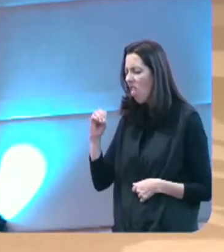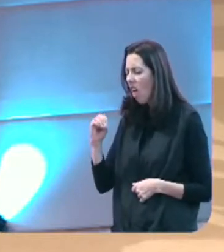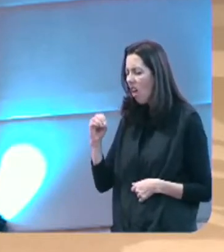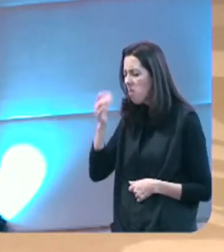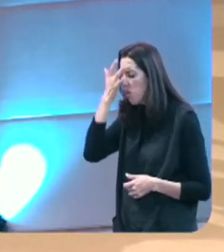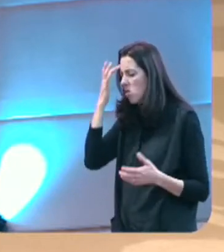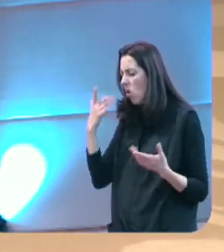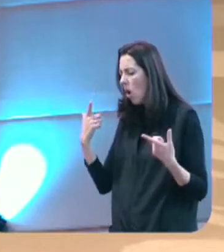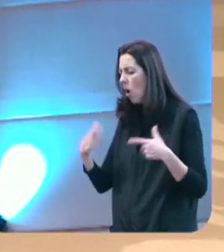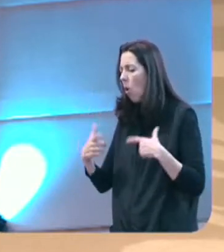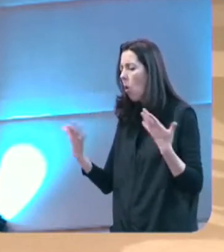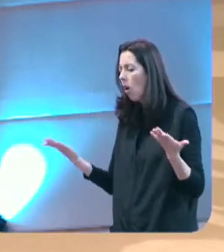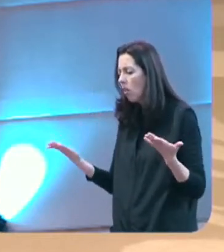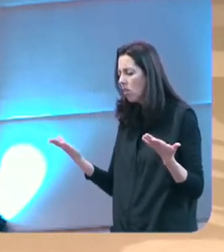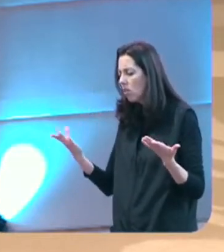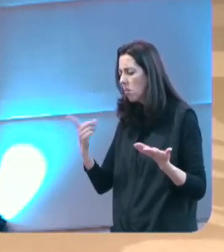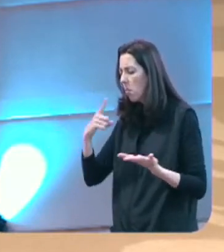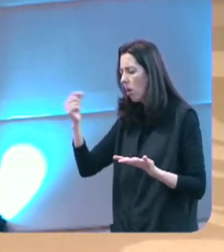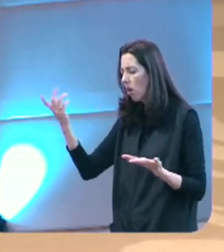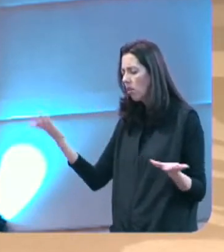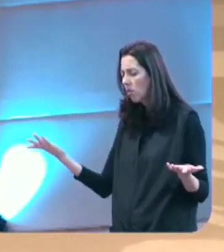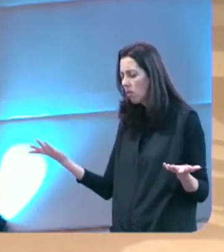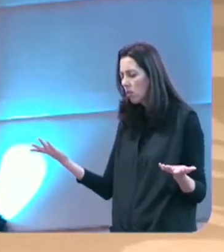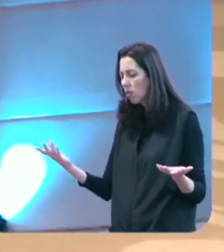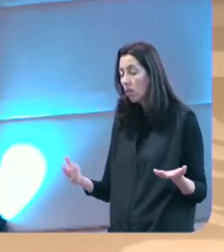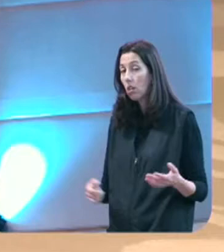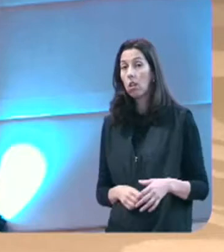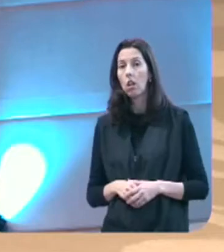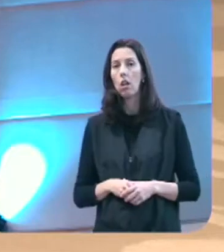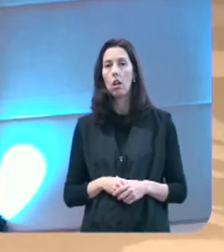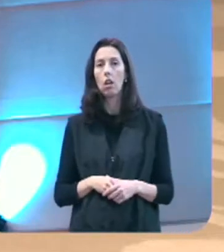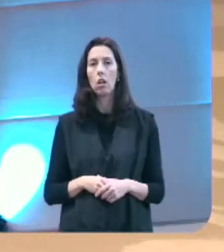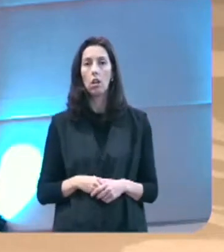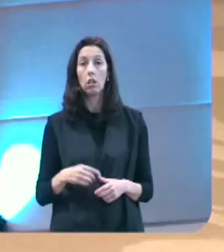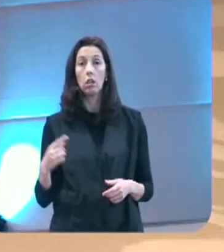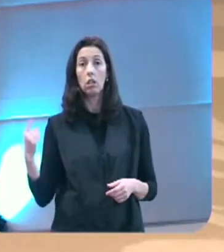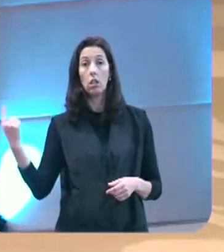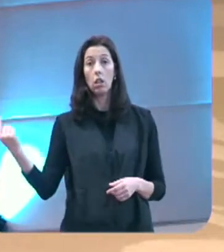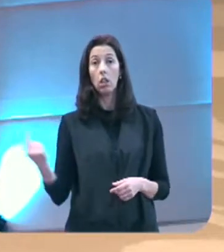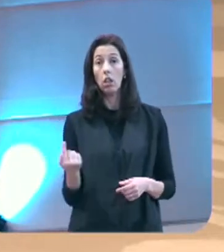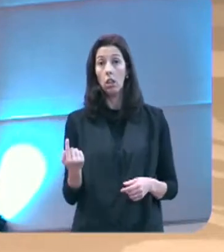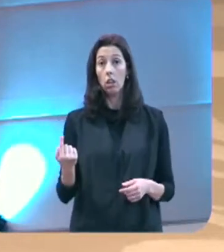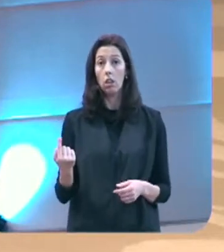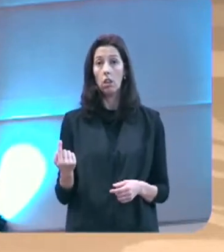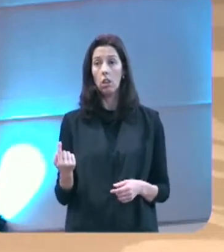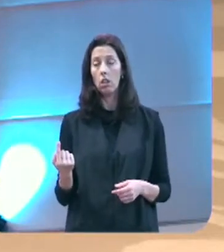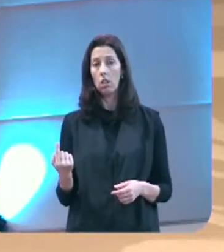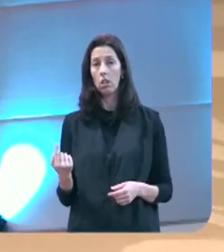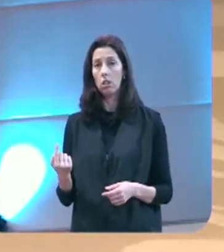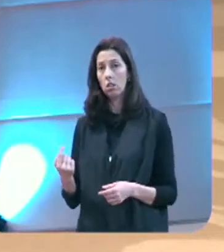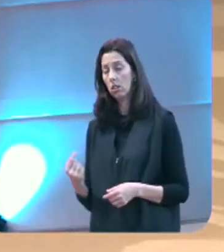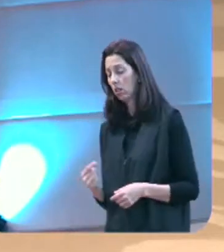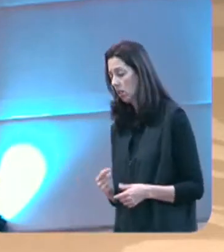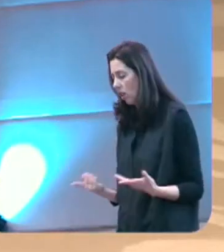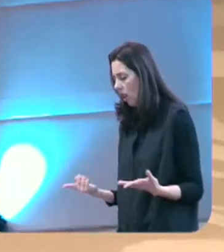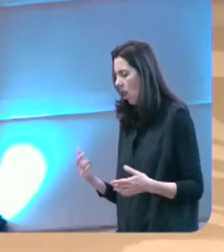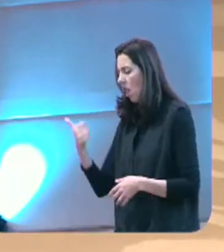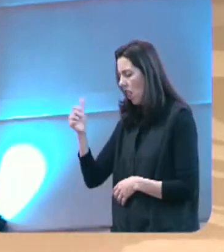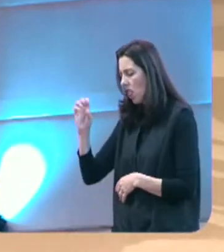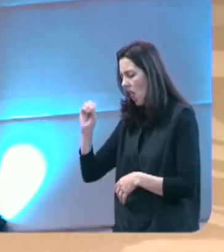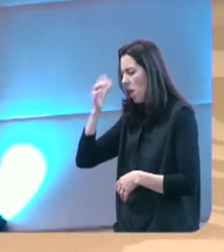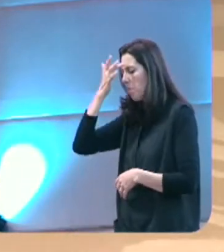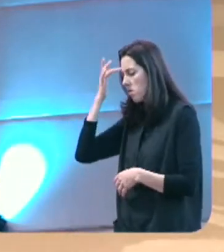eram 10? Quando aquele samaritano se aproximou, Jesus perguntou, olha, não eram 10 os que foram curados, os que